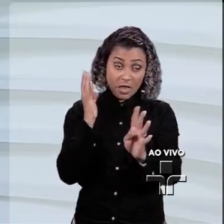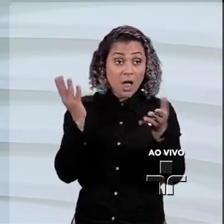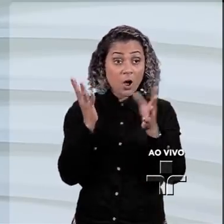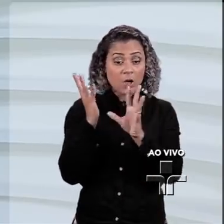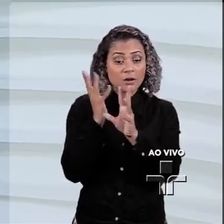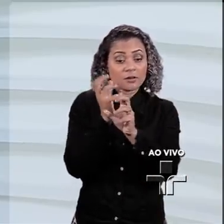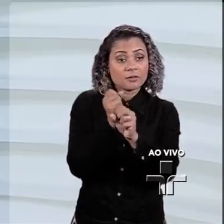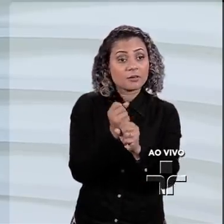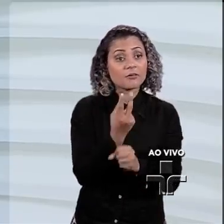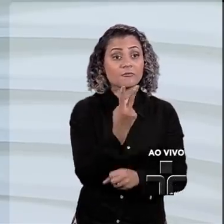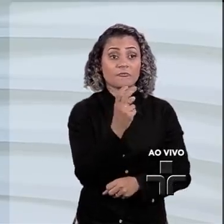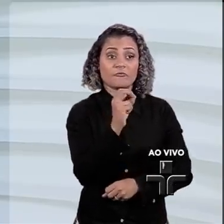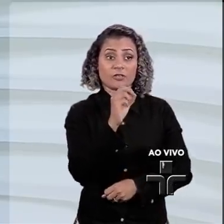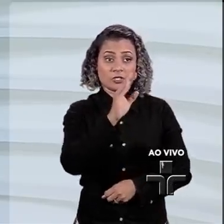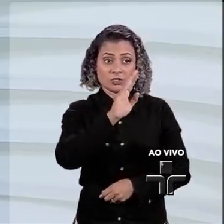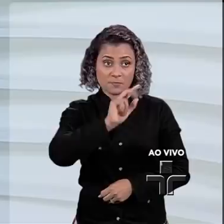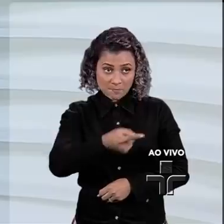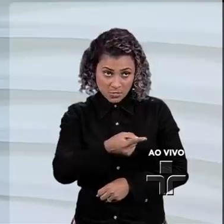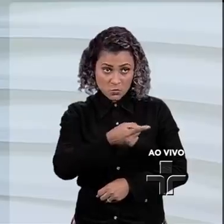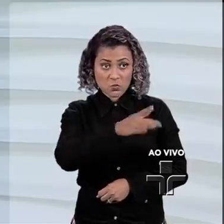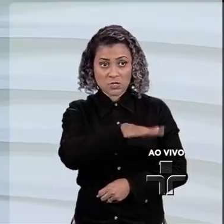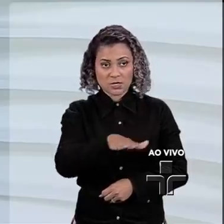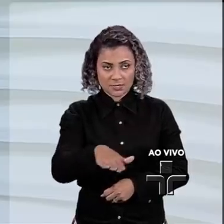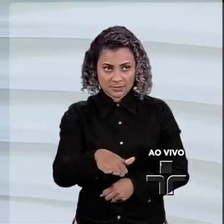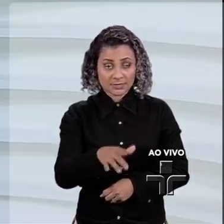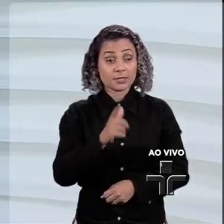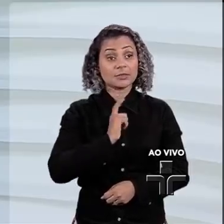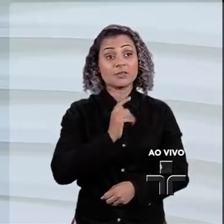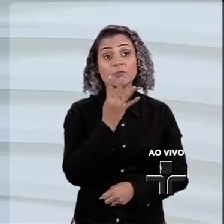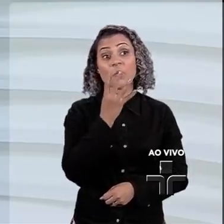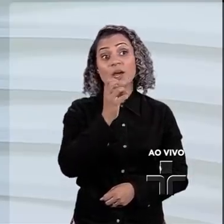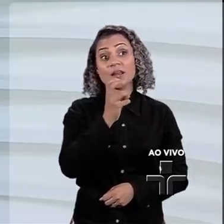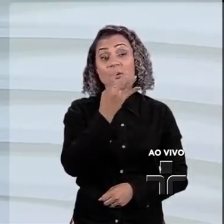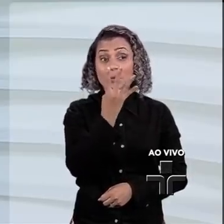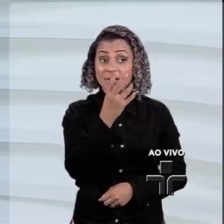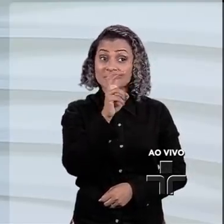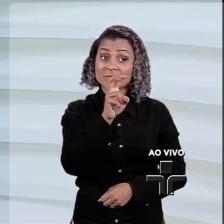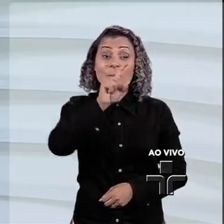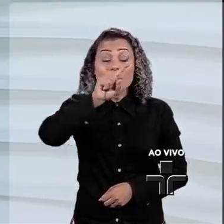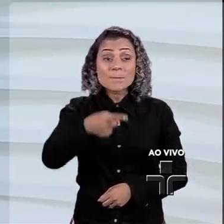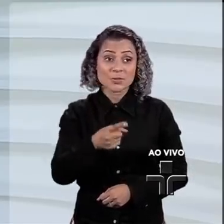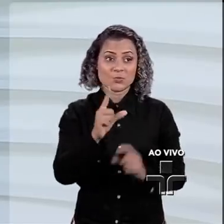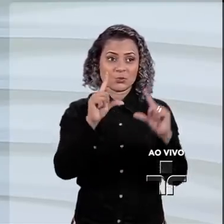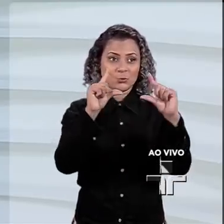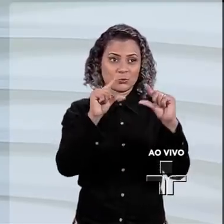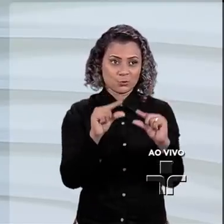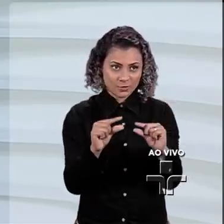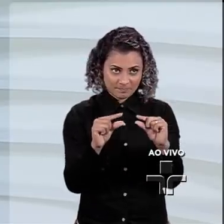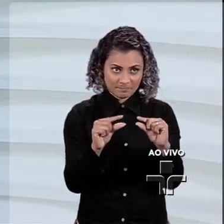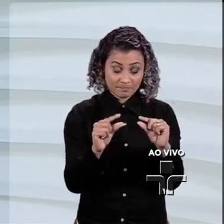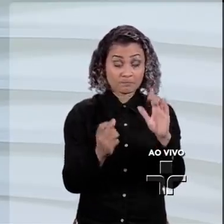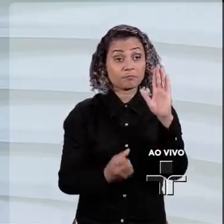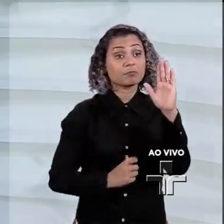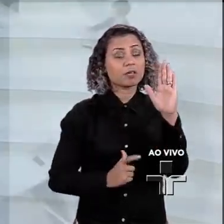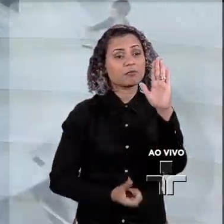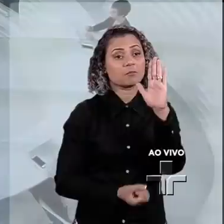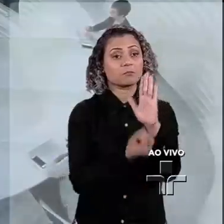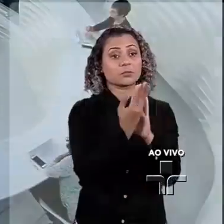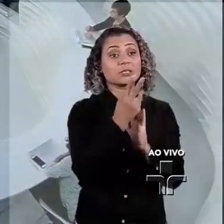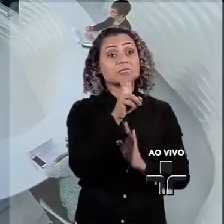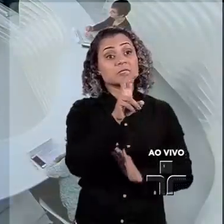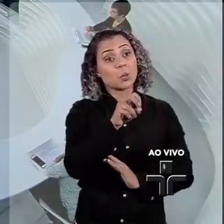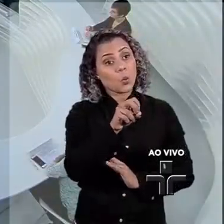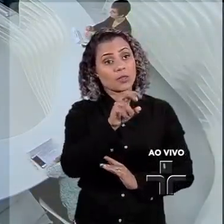temos 20 mil crianças. Então, diminuiu em 45 mil. Foram criadas 50 mil vagas em